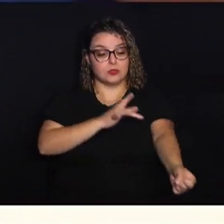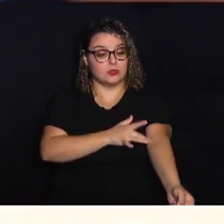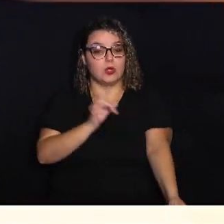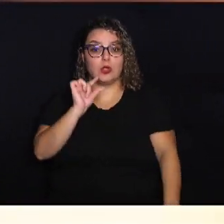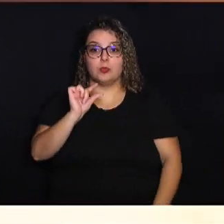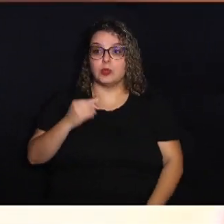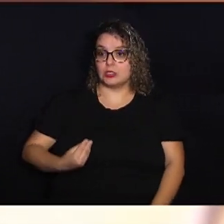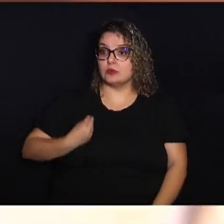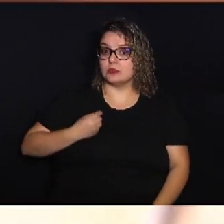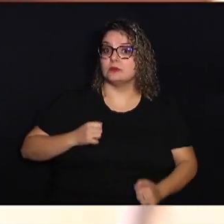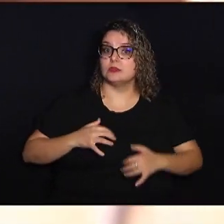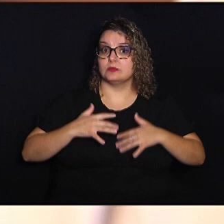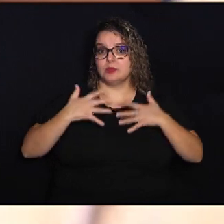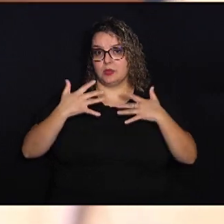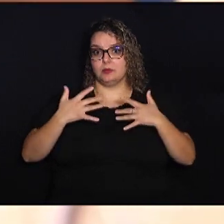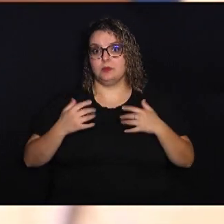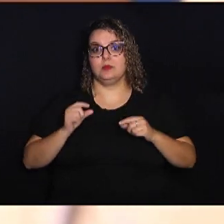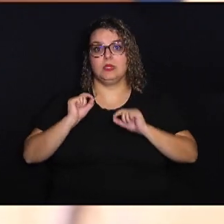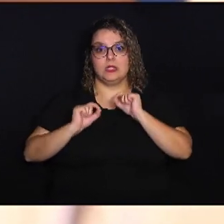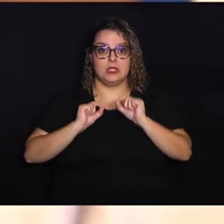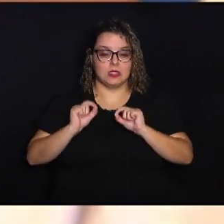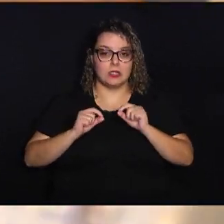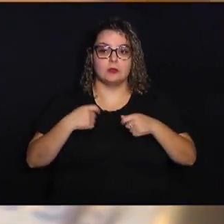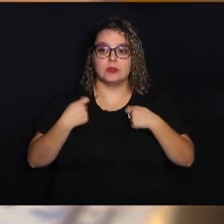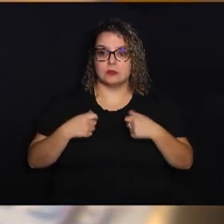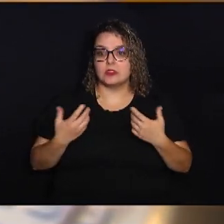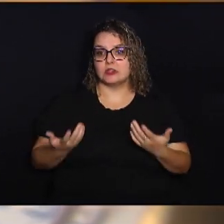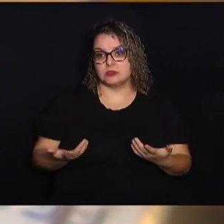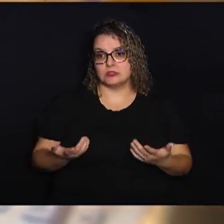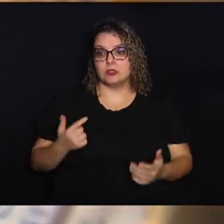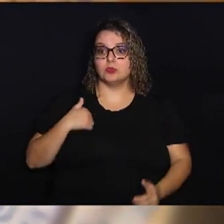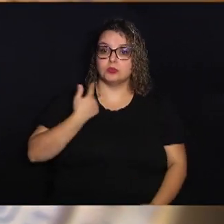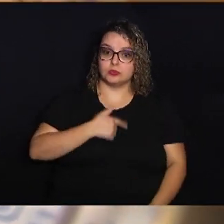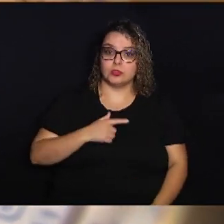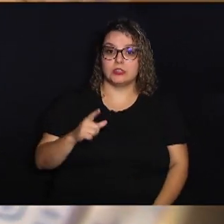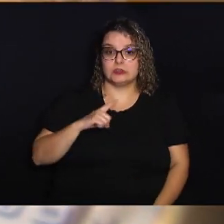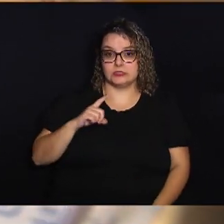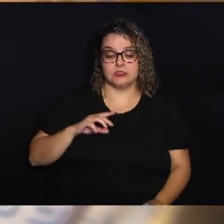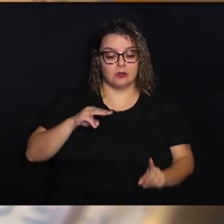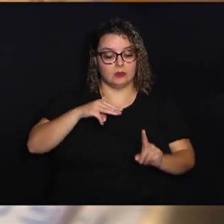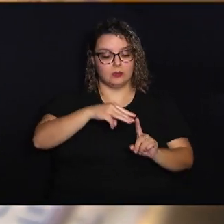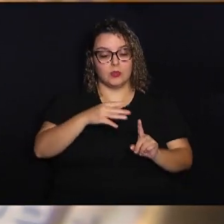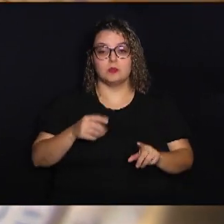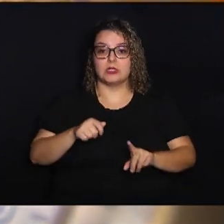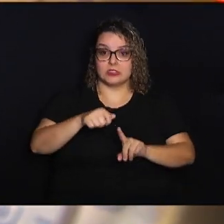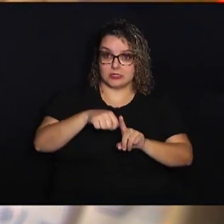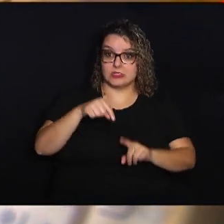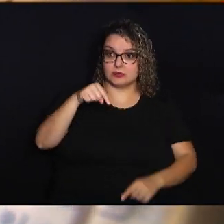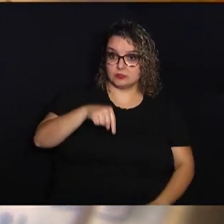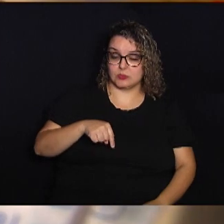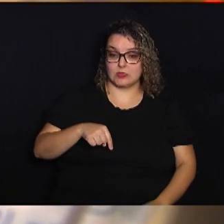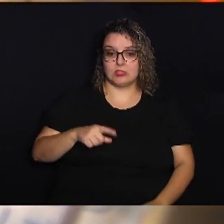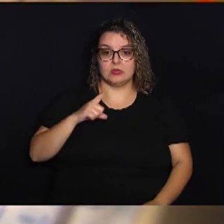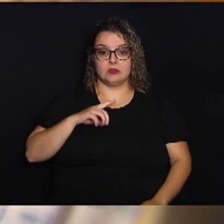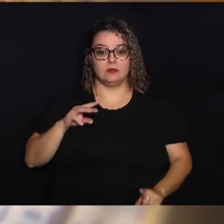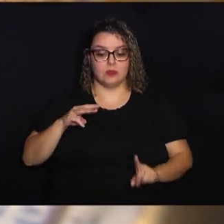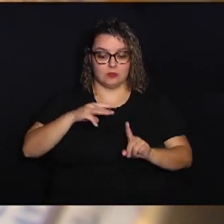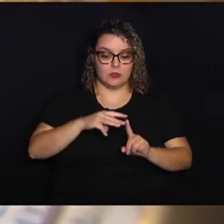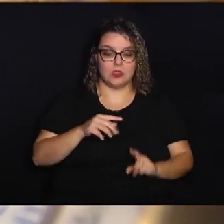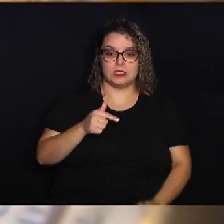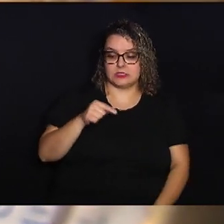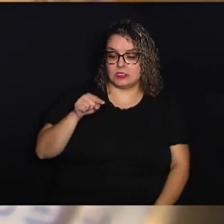tem em abundância para quem está precisando. Então, nós temos aí uma meta durante o mês. Esse mês, a gente colocou uma meta de